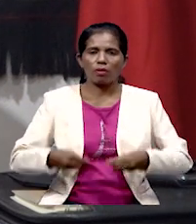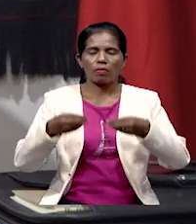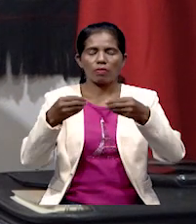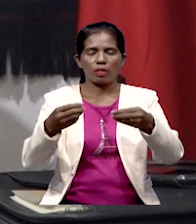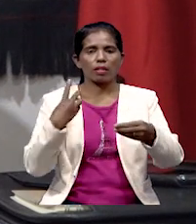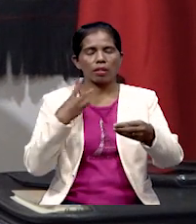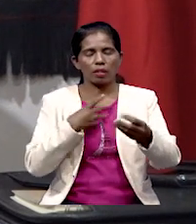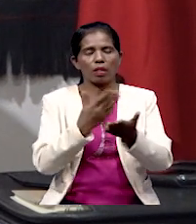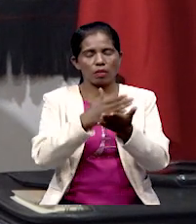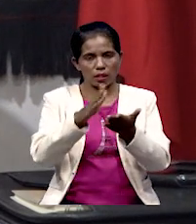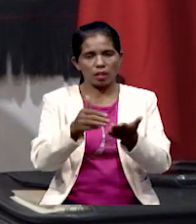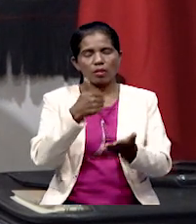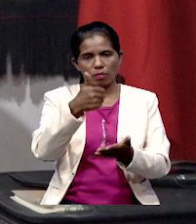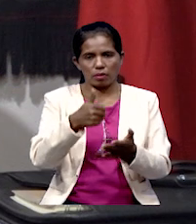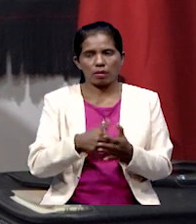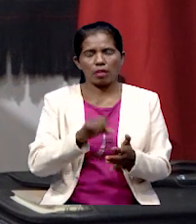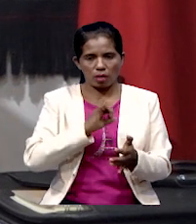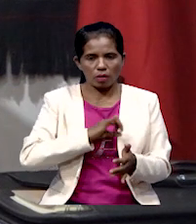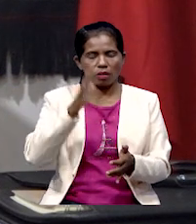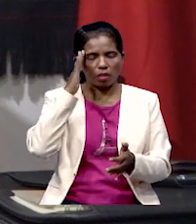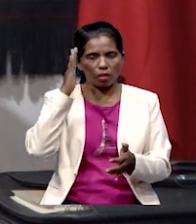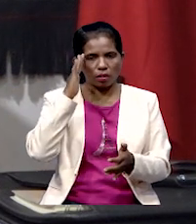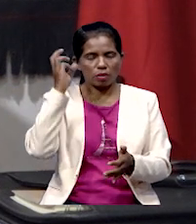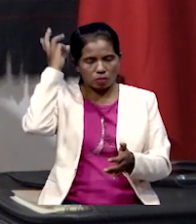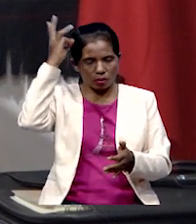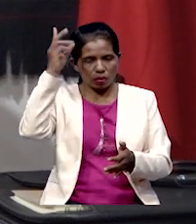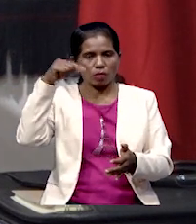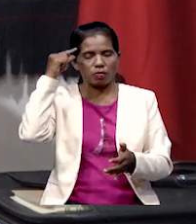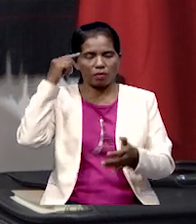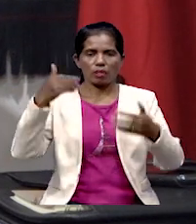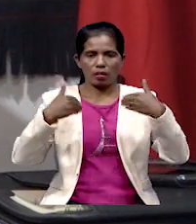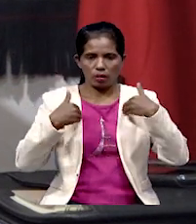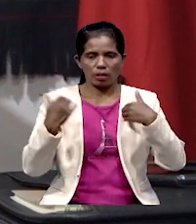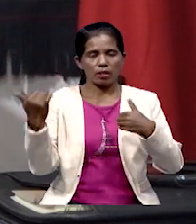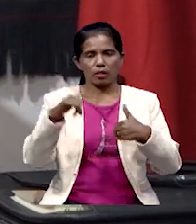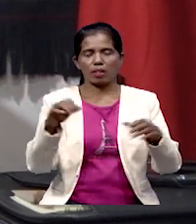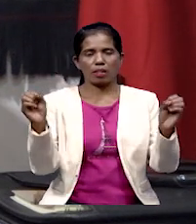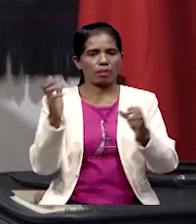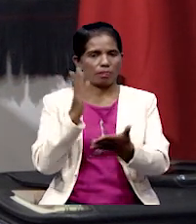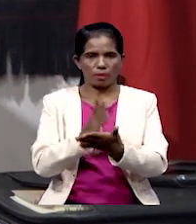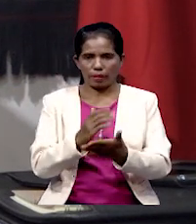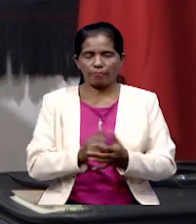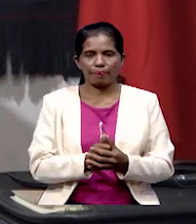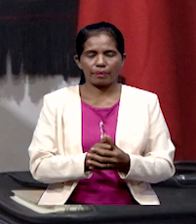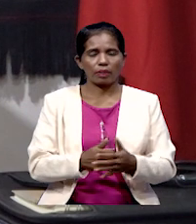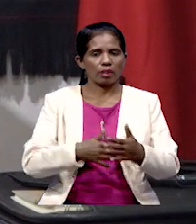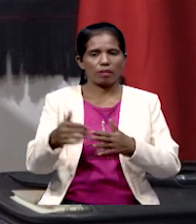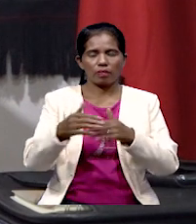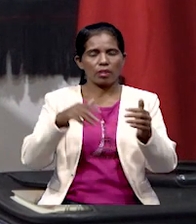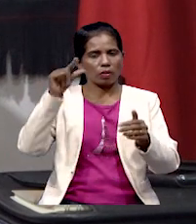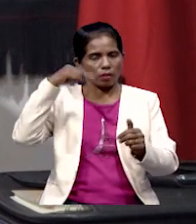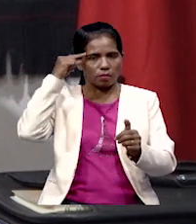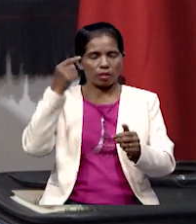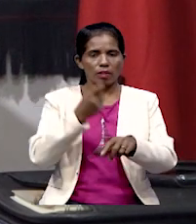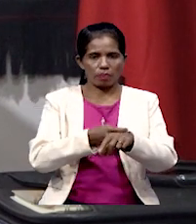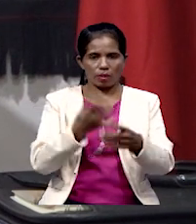ita sosa, né, dia. Né? Agora não temos preocupação se o governo parece que ia ser se lá parado, porque. Qualquer governante, situação de